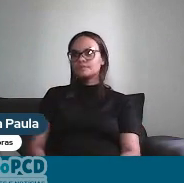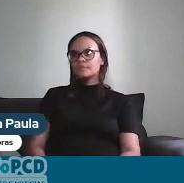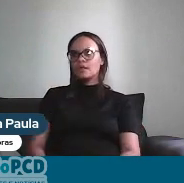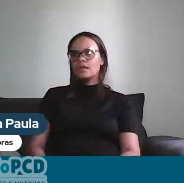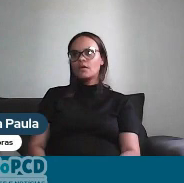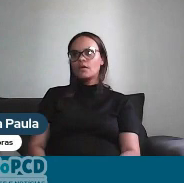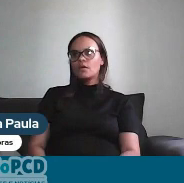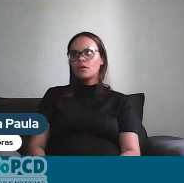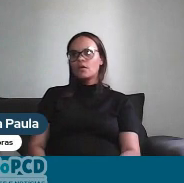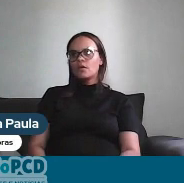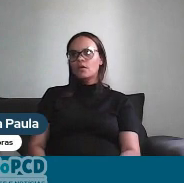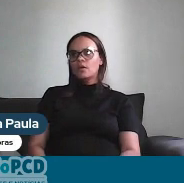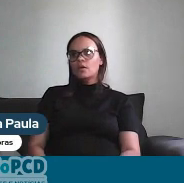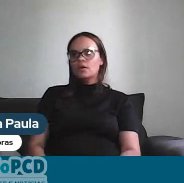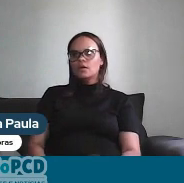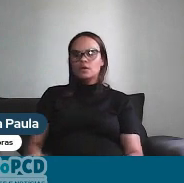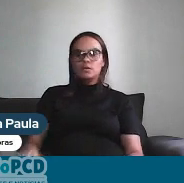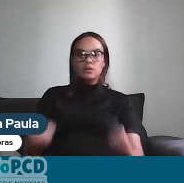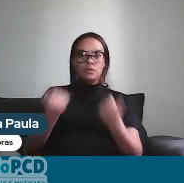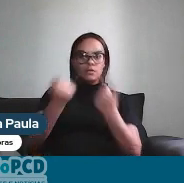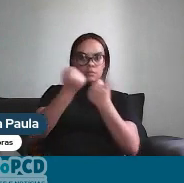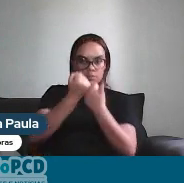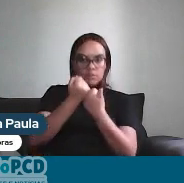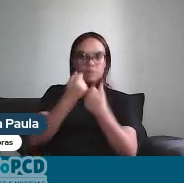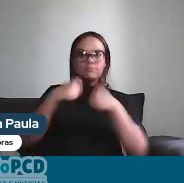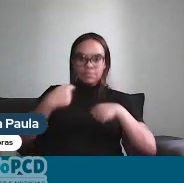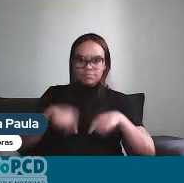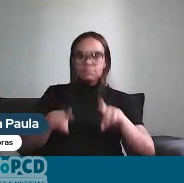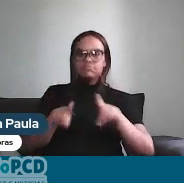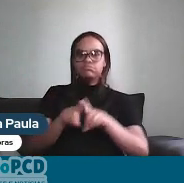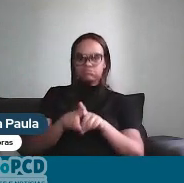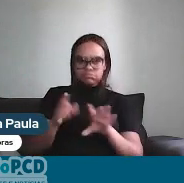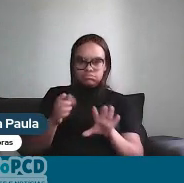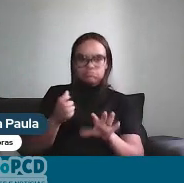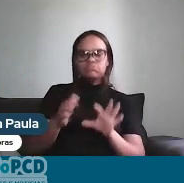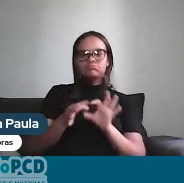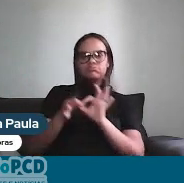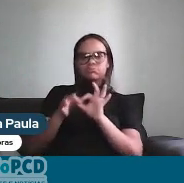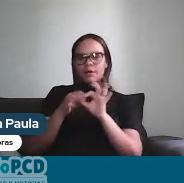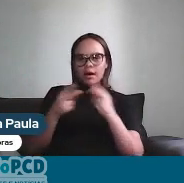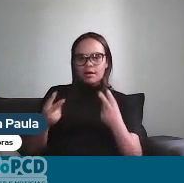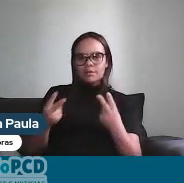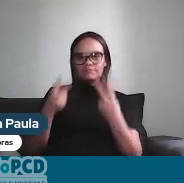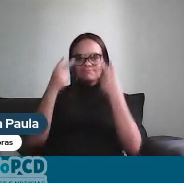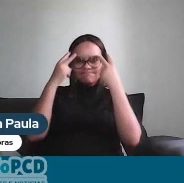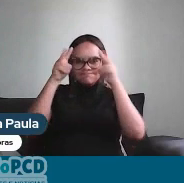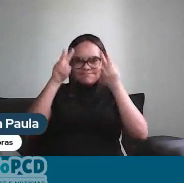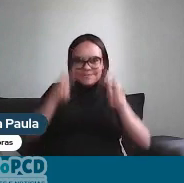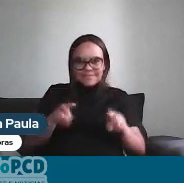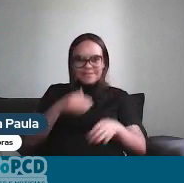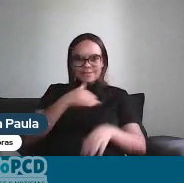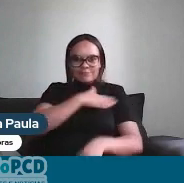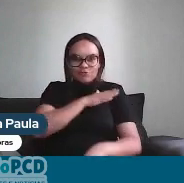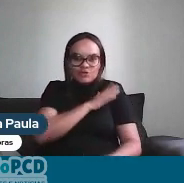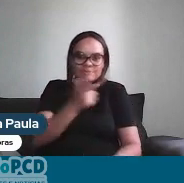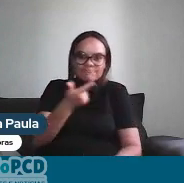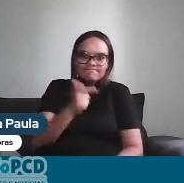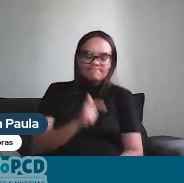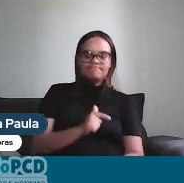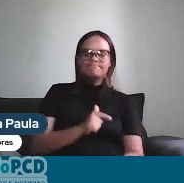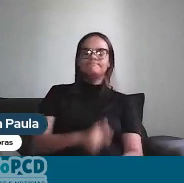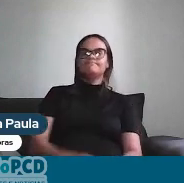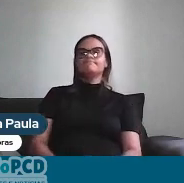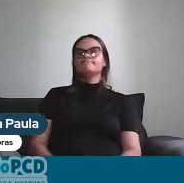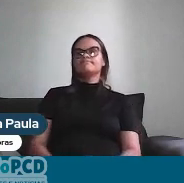precisam do suporte, precisam do nosso olhar sem capacitismo. Então, essa é a